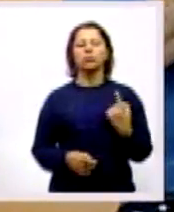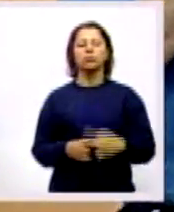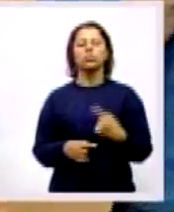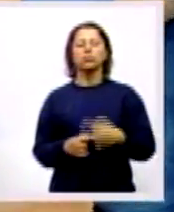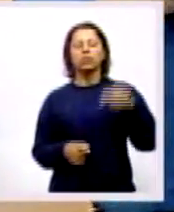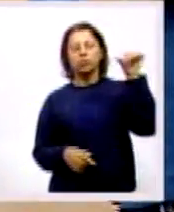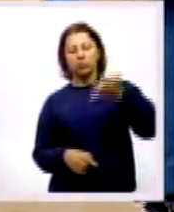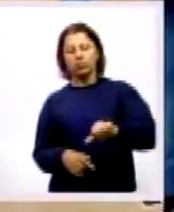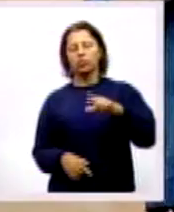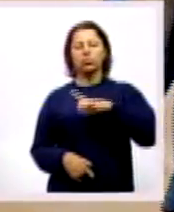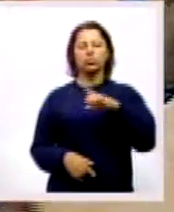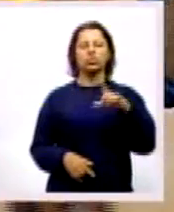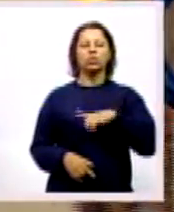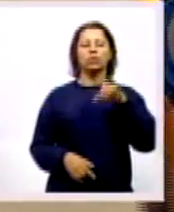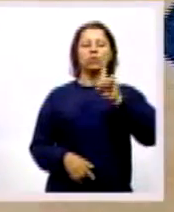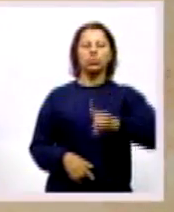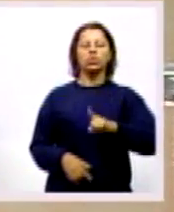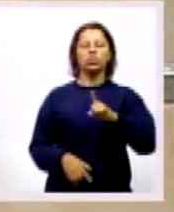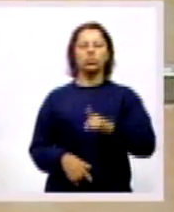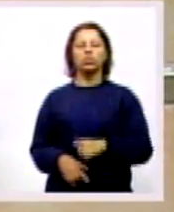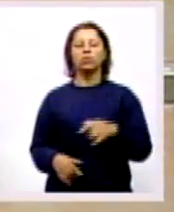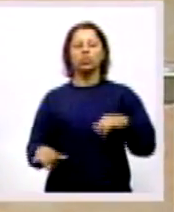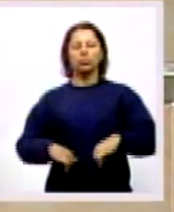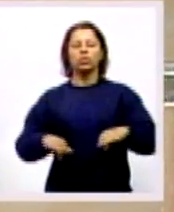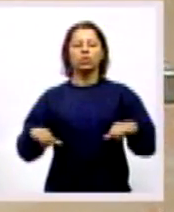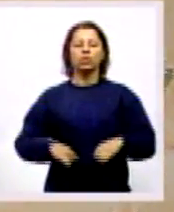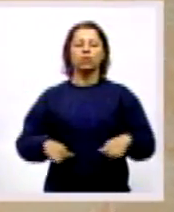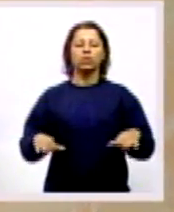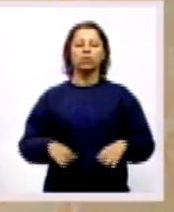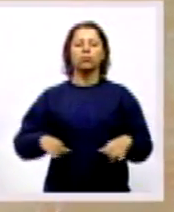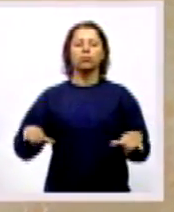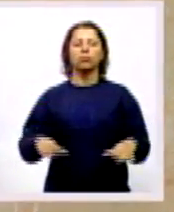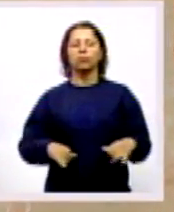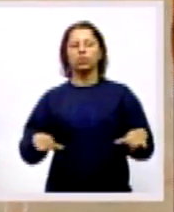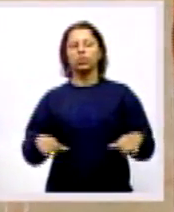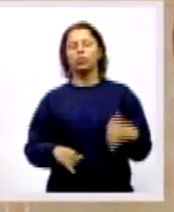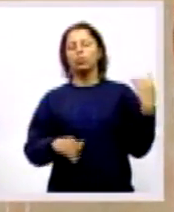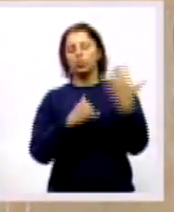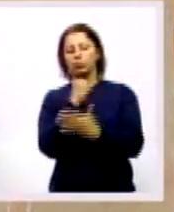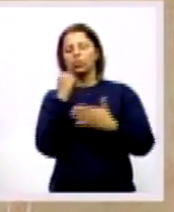pior coisa que tem é você ser vítima do olho torto do outro.